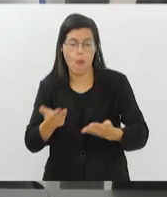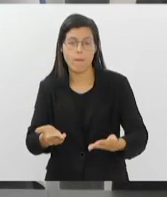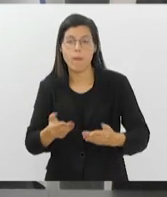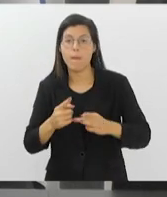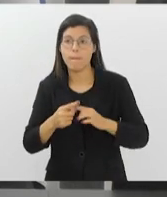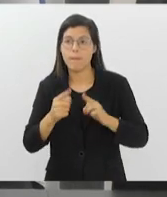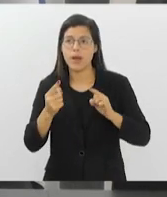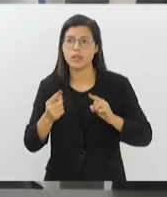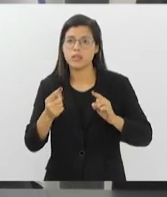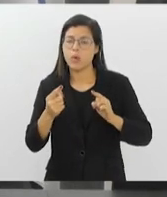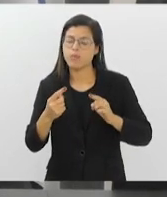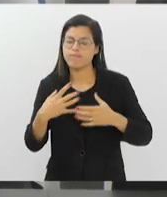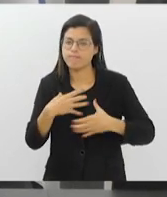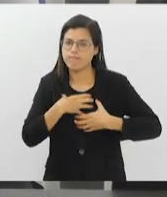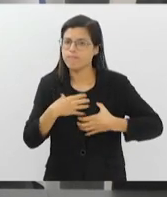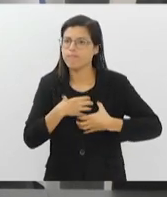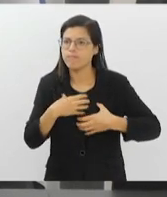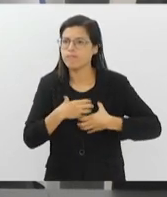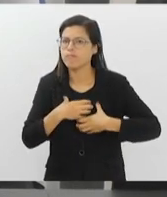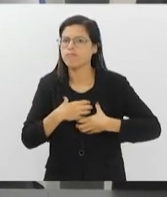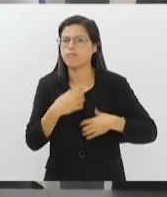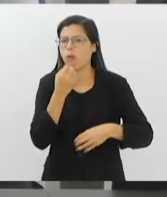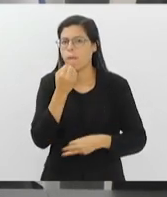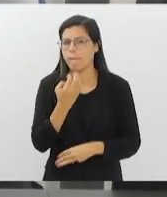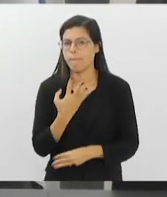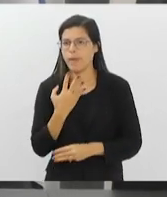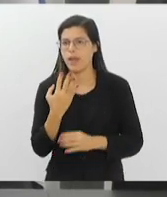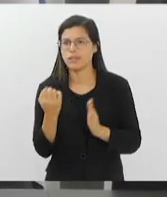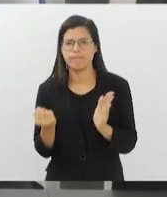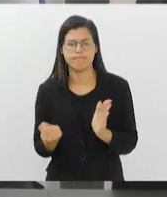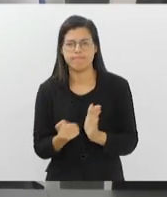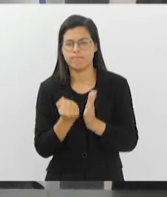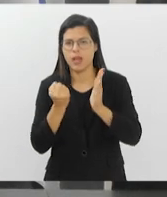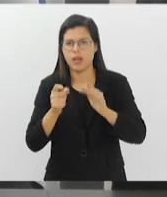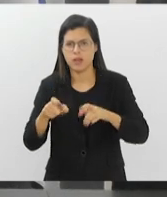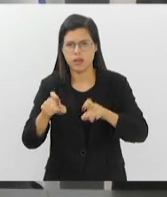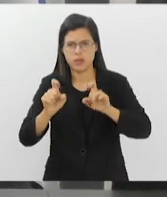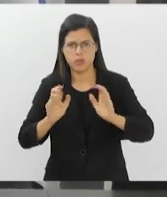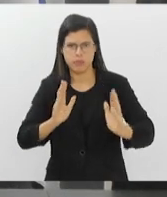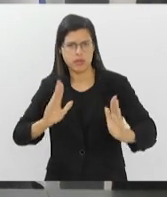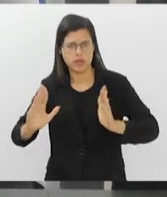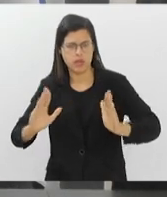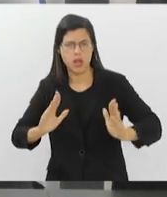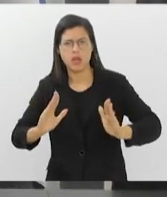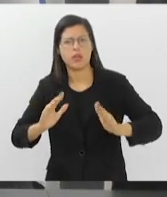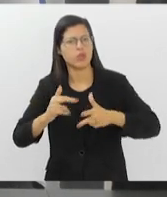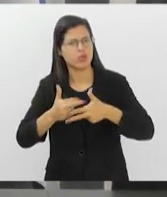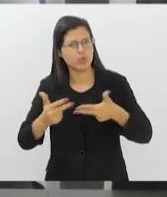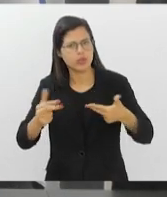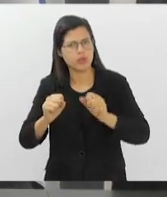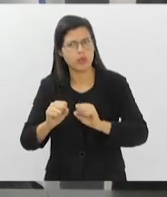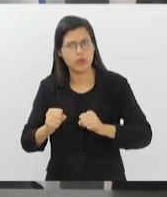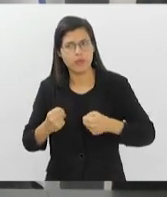muito satisfeito de estar marcando o meu mandato, além das questões que defendo, as pautas que defendo, mas, sobretudo, na